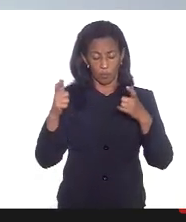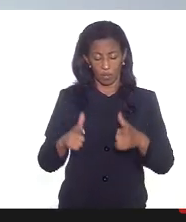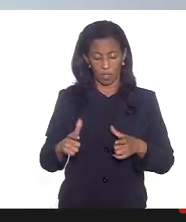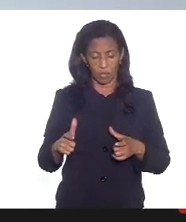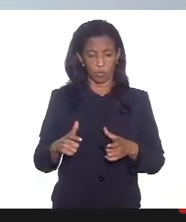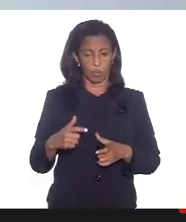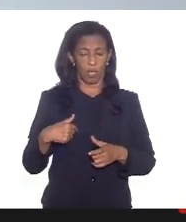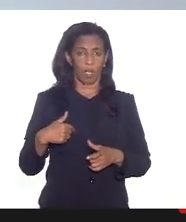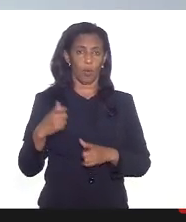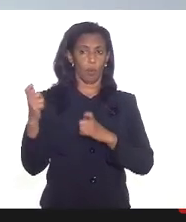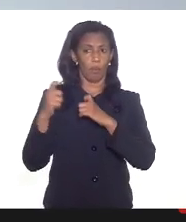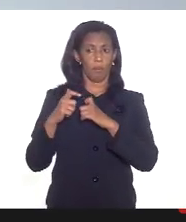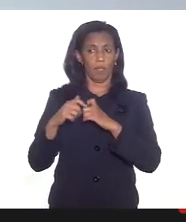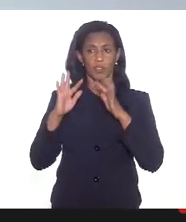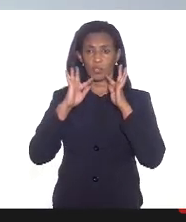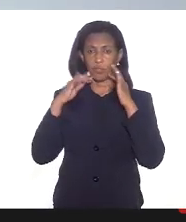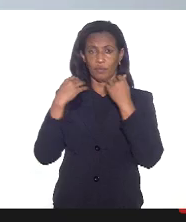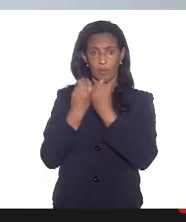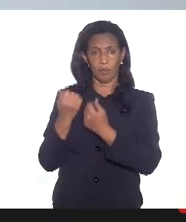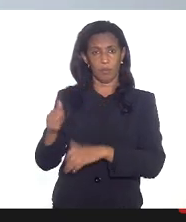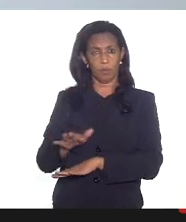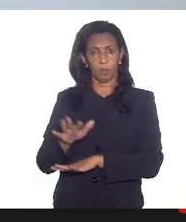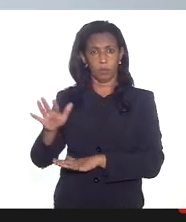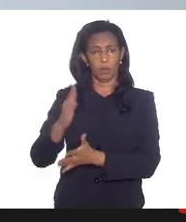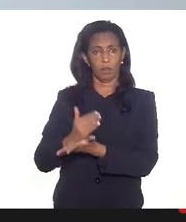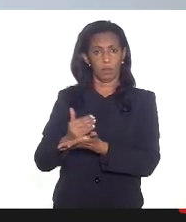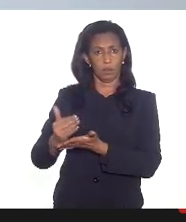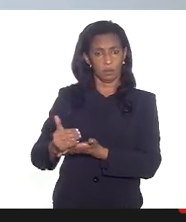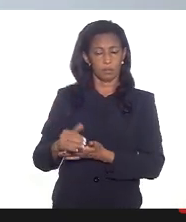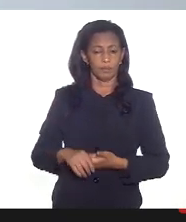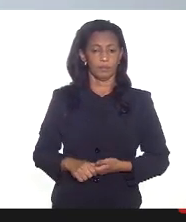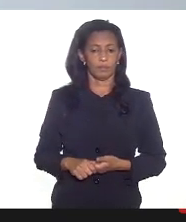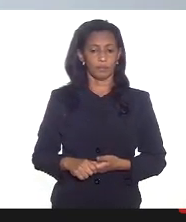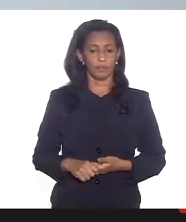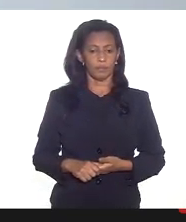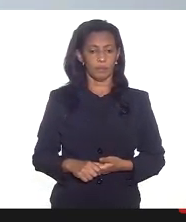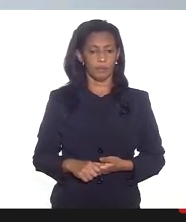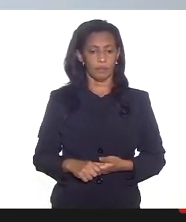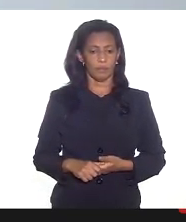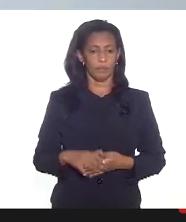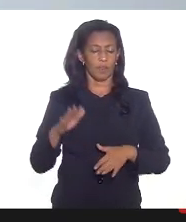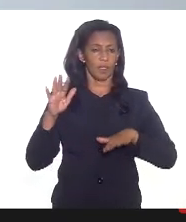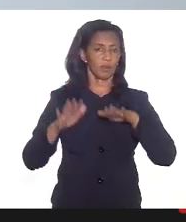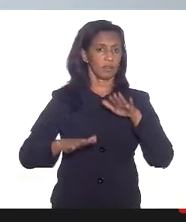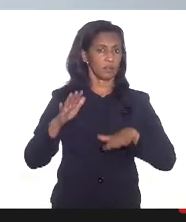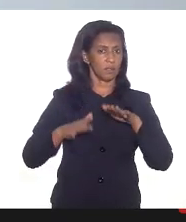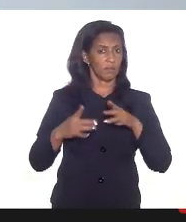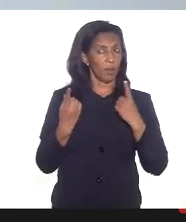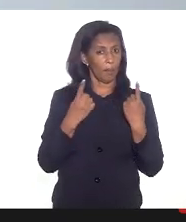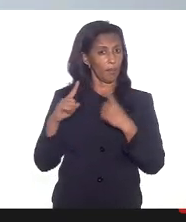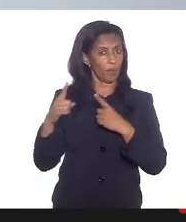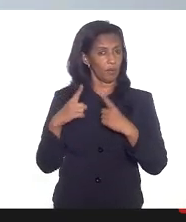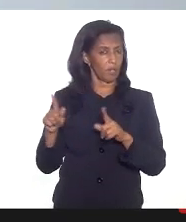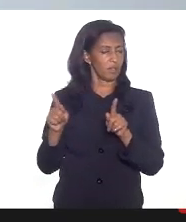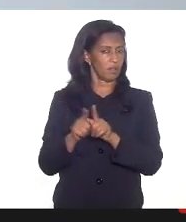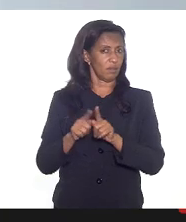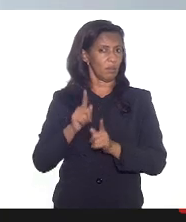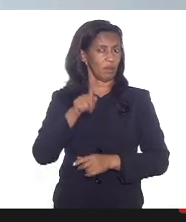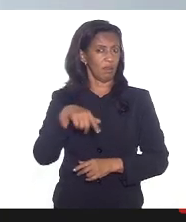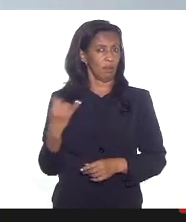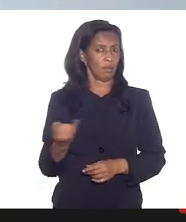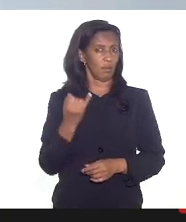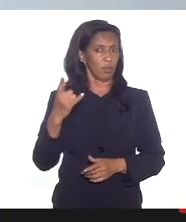enquanto o médico de família e comunidade atuando na atenção primária é eu queria talvez até trazer uma provocação mesmo que é